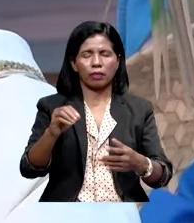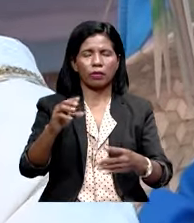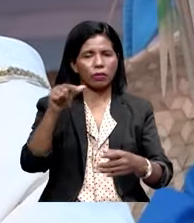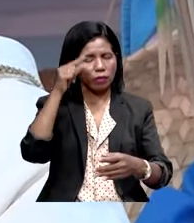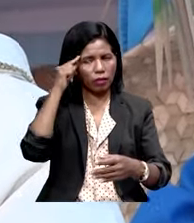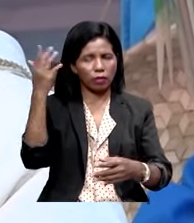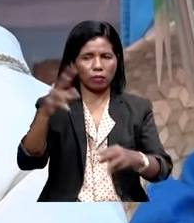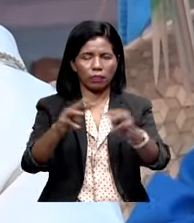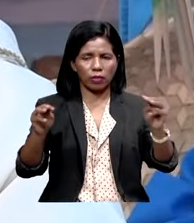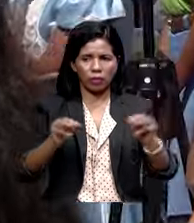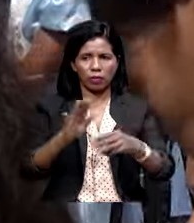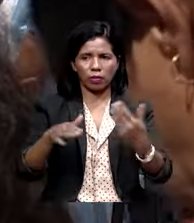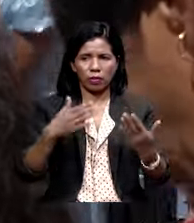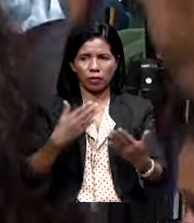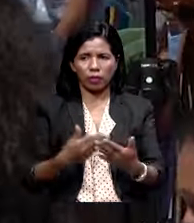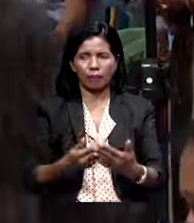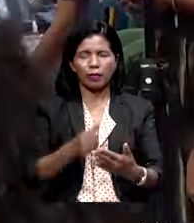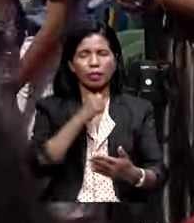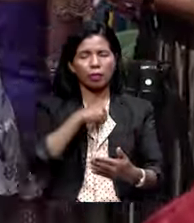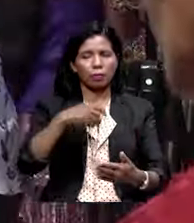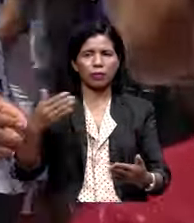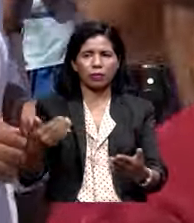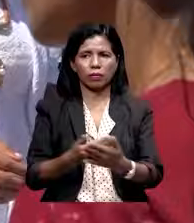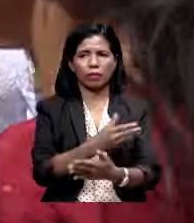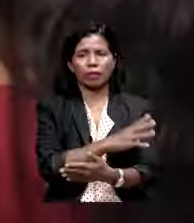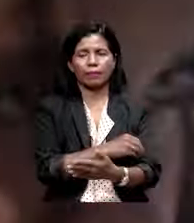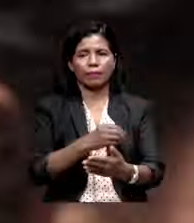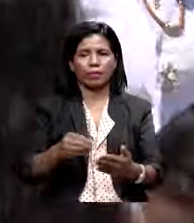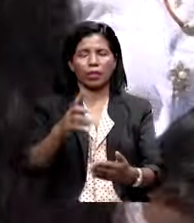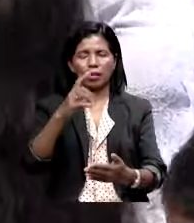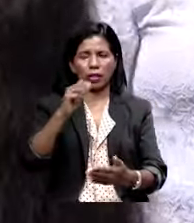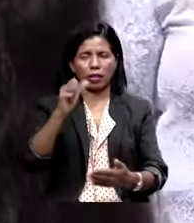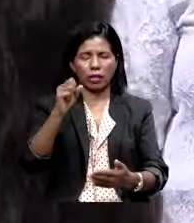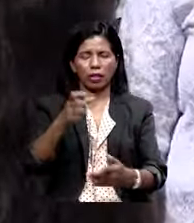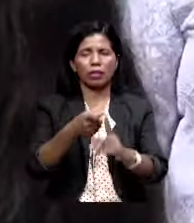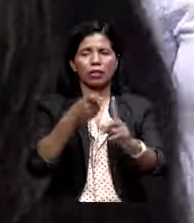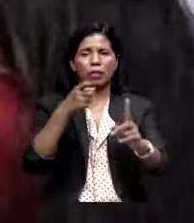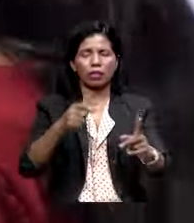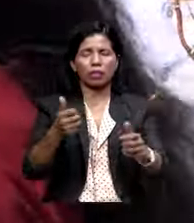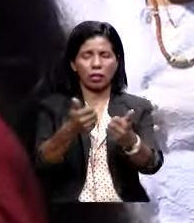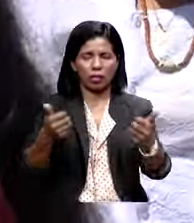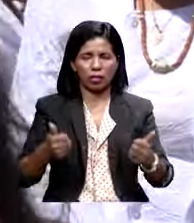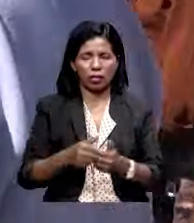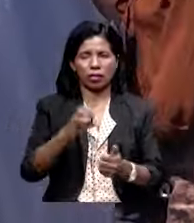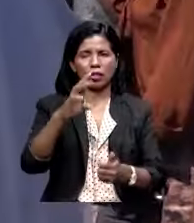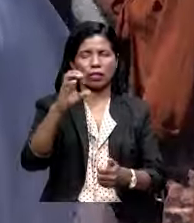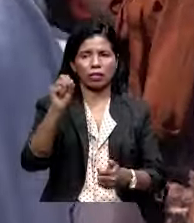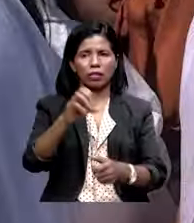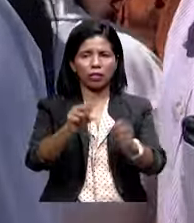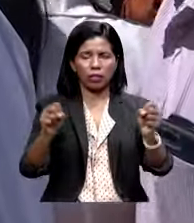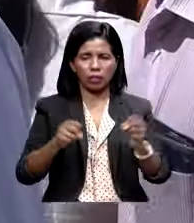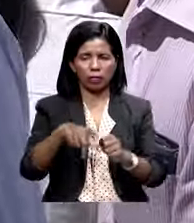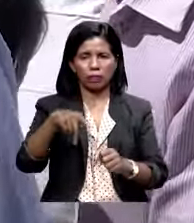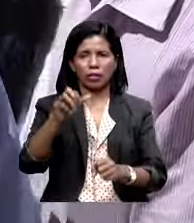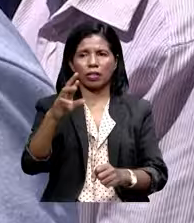MOS municipal. Padre Fon Aquino Mazarelo Dias SDB, mais Rússia Aldeia Iratão, Soco